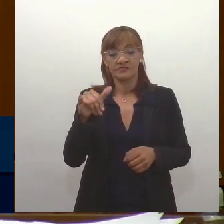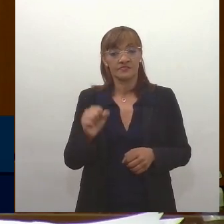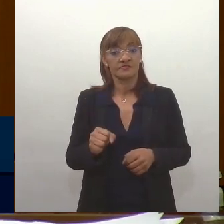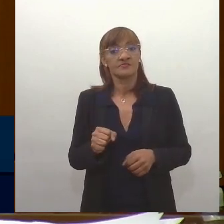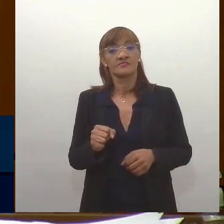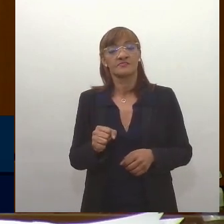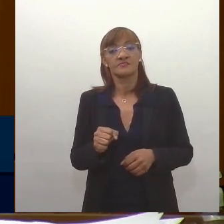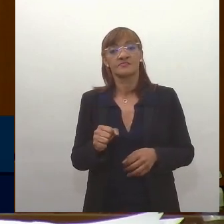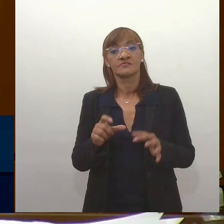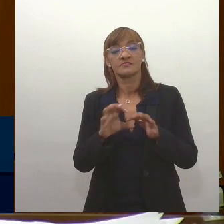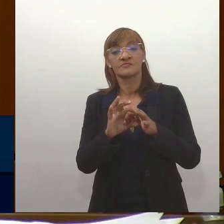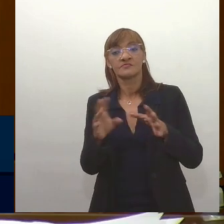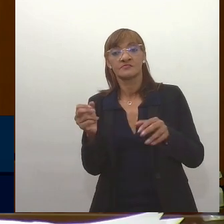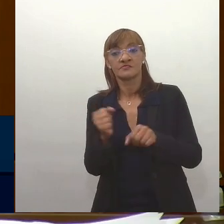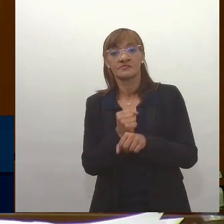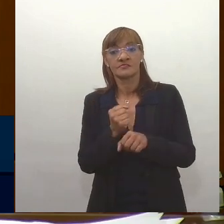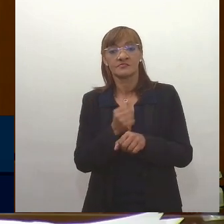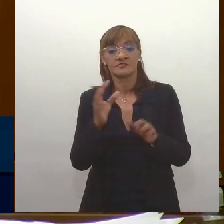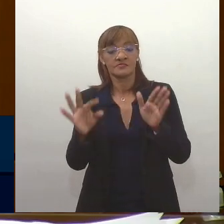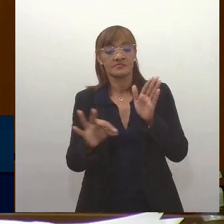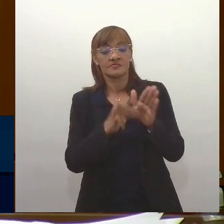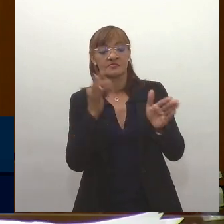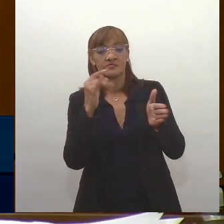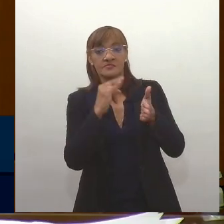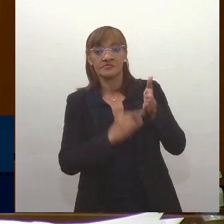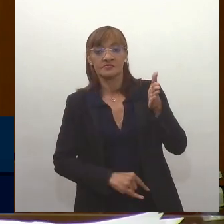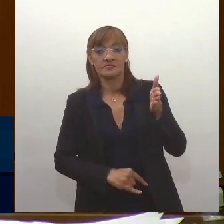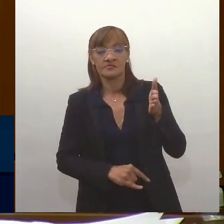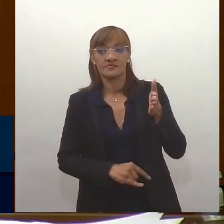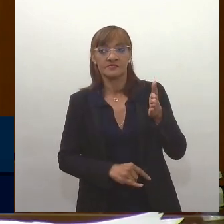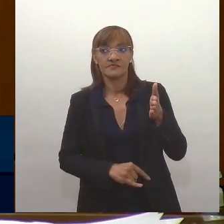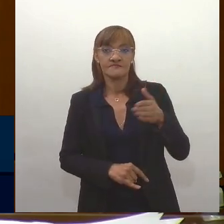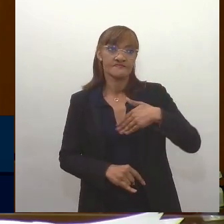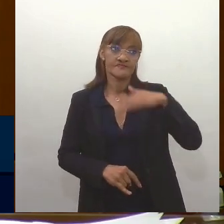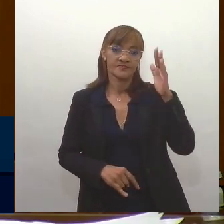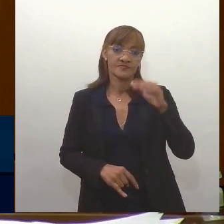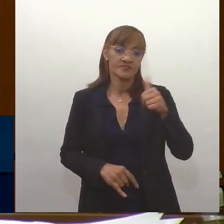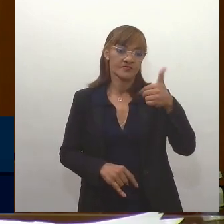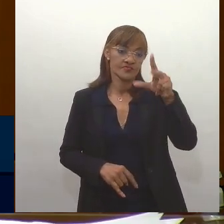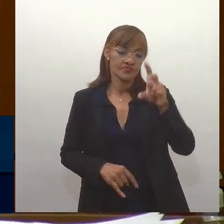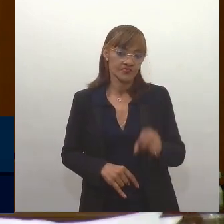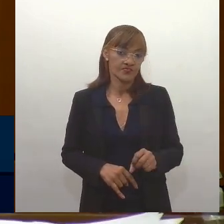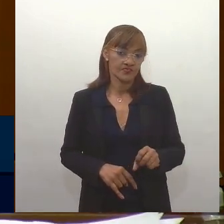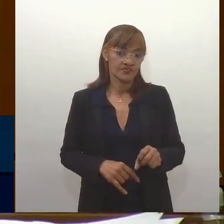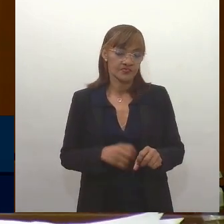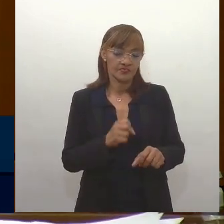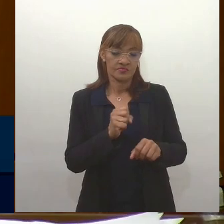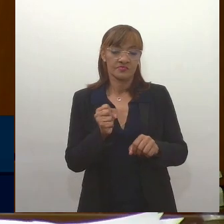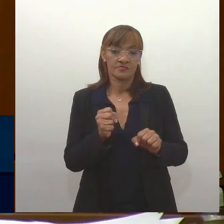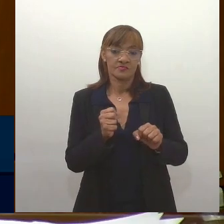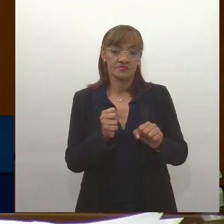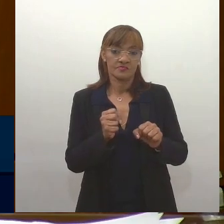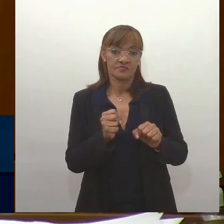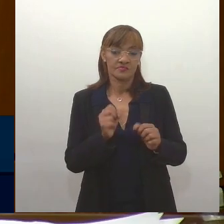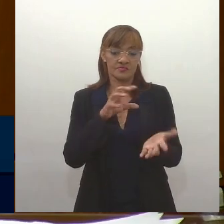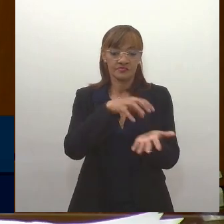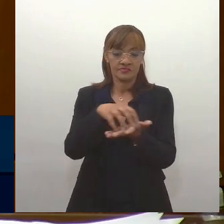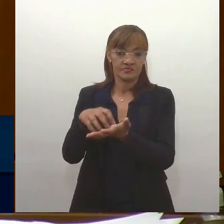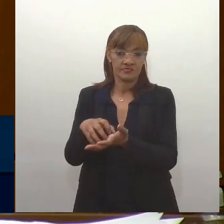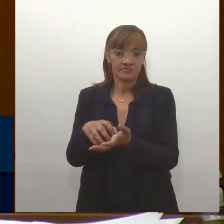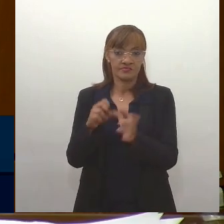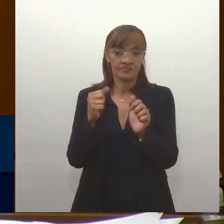serão assinadas e mais de 150 serviços levados à população de toda a região e